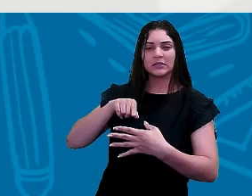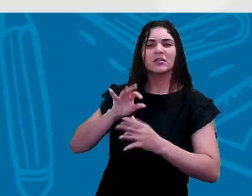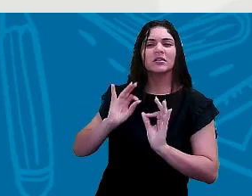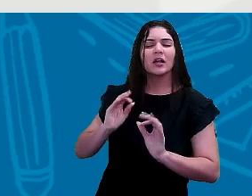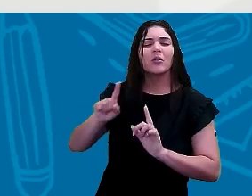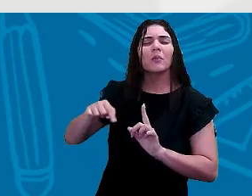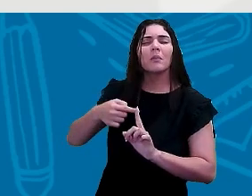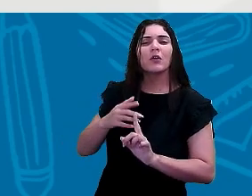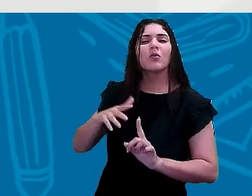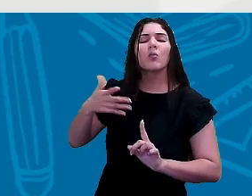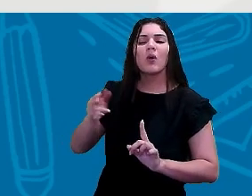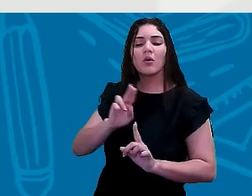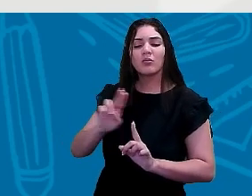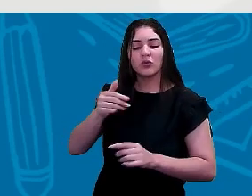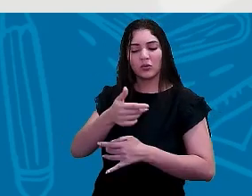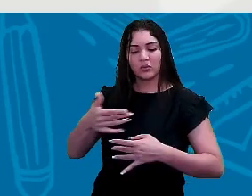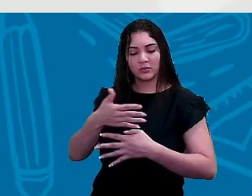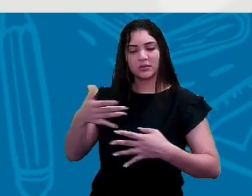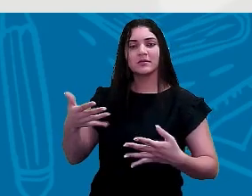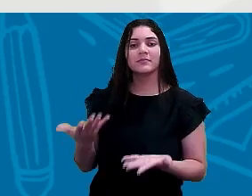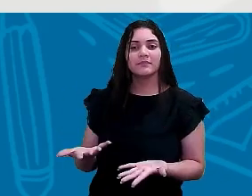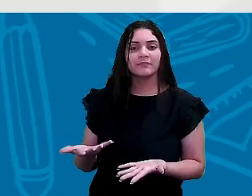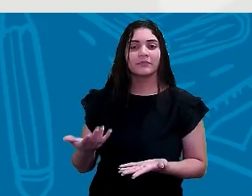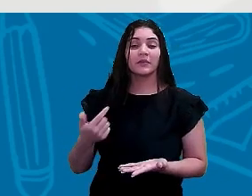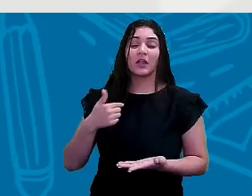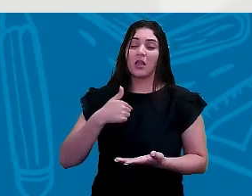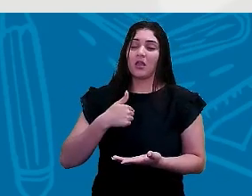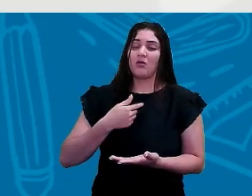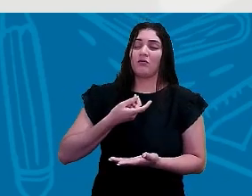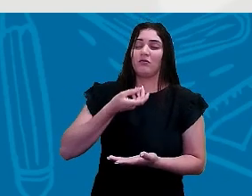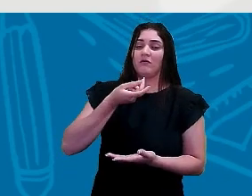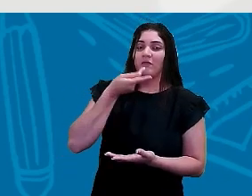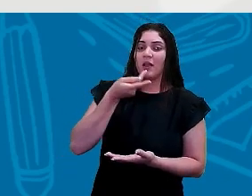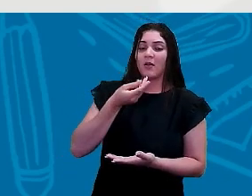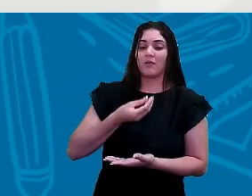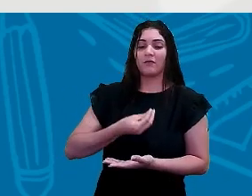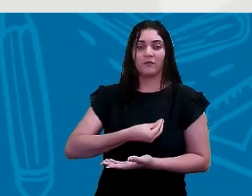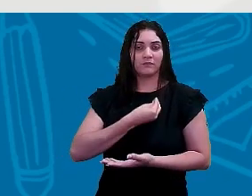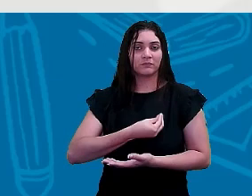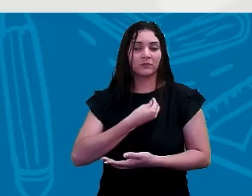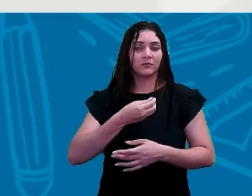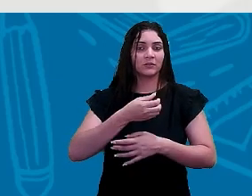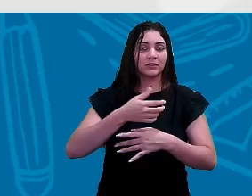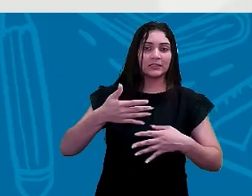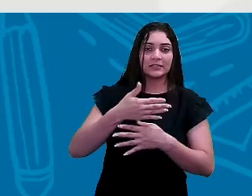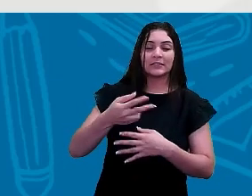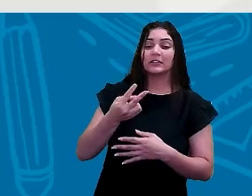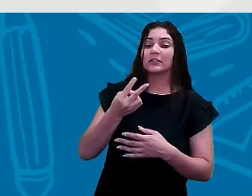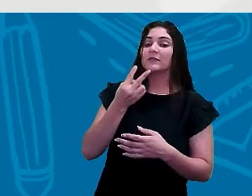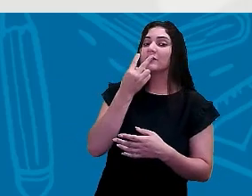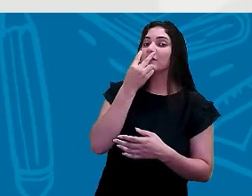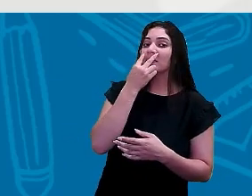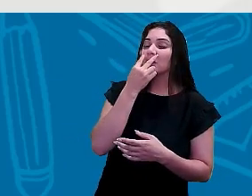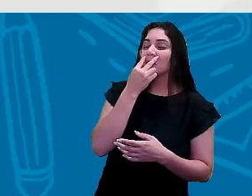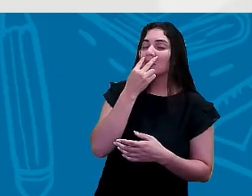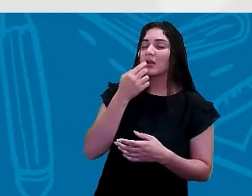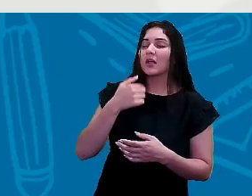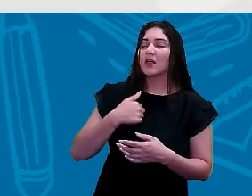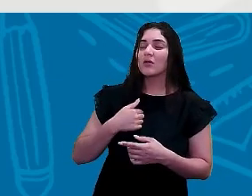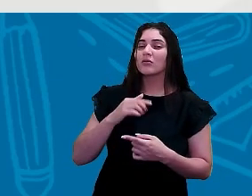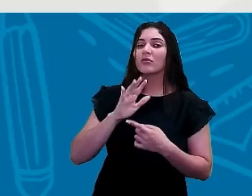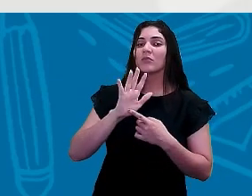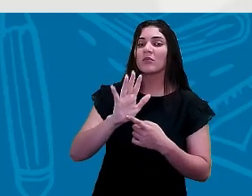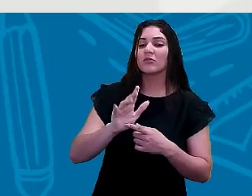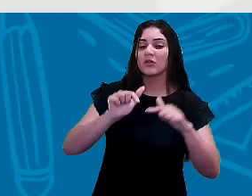você mora? Quando eu digo eu moro na cidade de Vitória de Santo Antão, eu estou dizendo a cidade onde